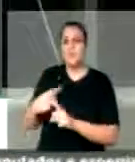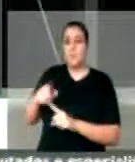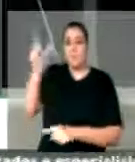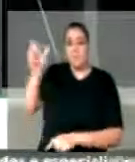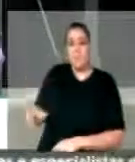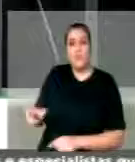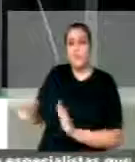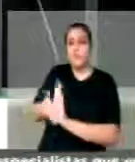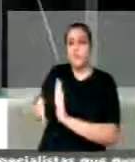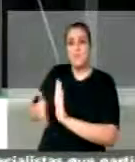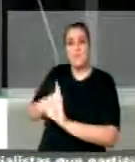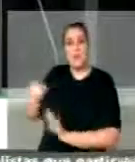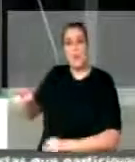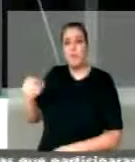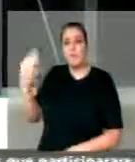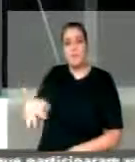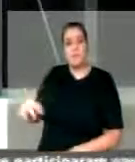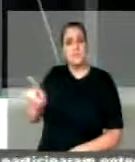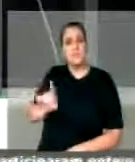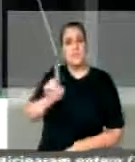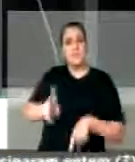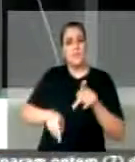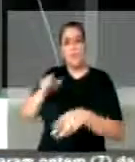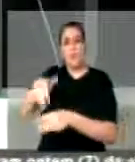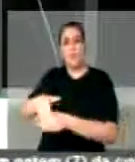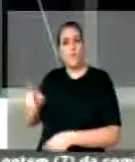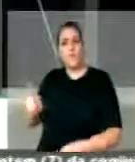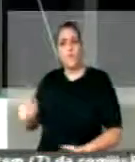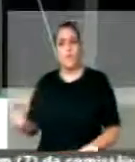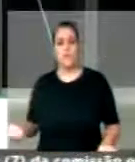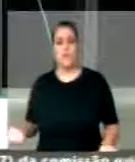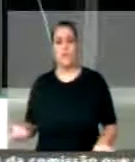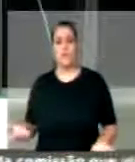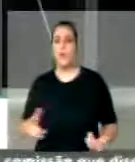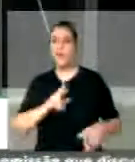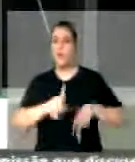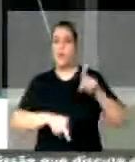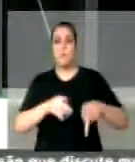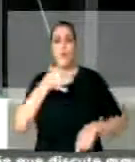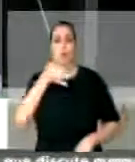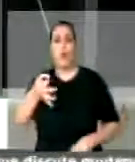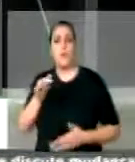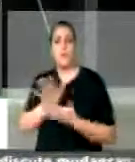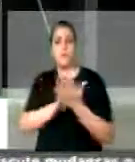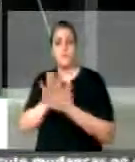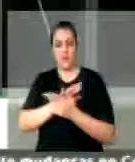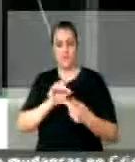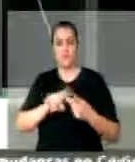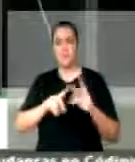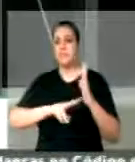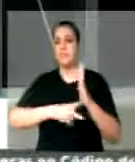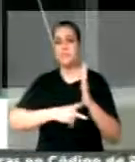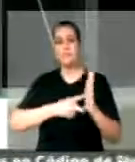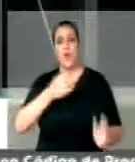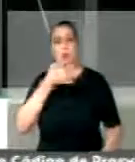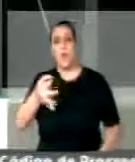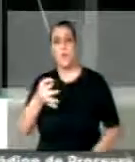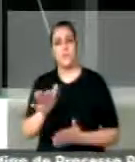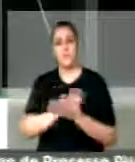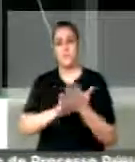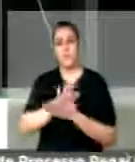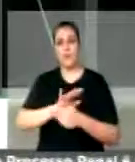ilegitimidade. O povo não discute, os sindicatos não discutem, as centrais sindicais